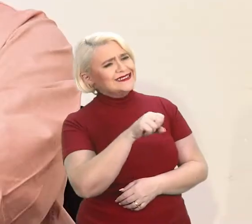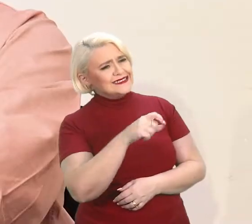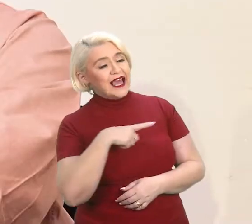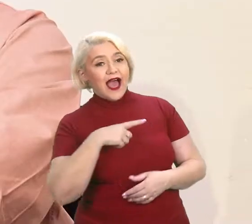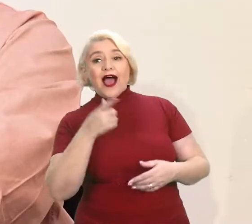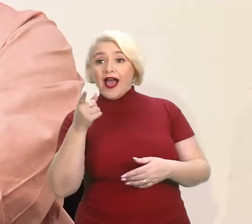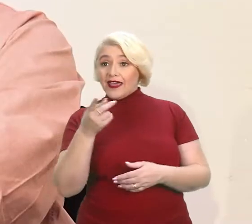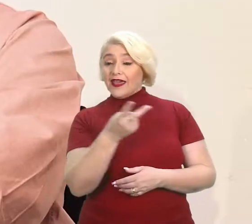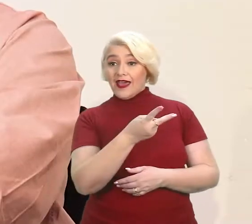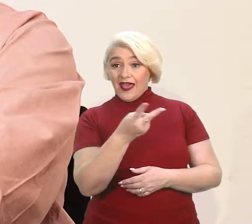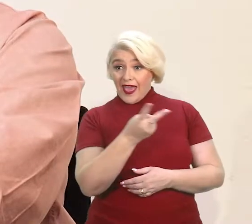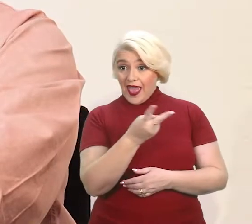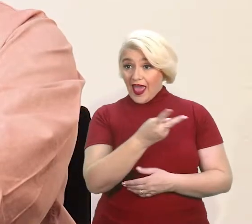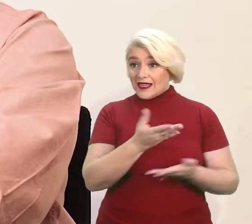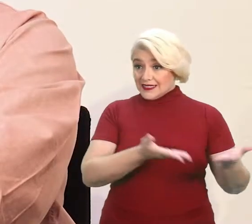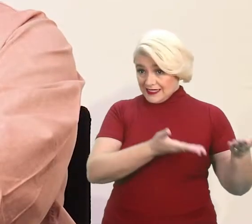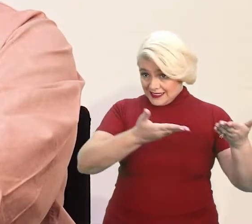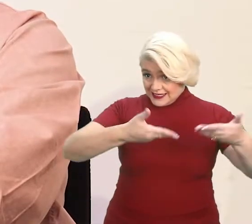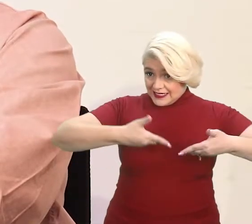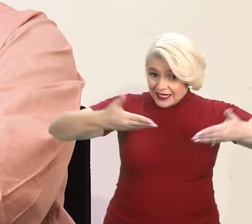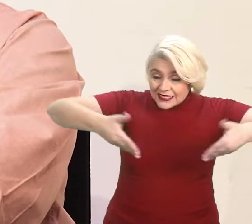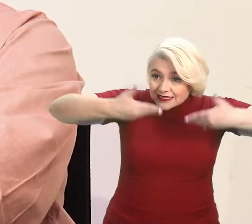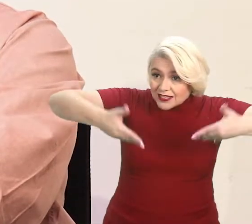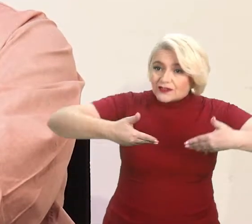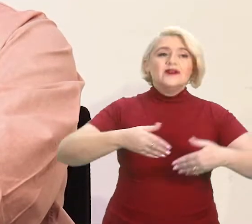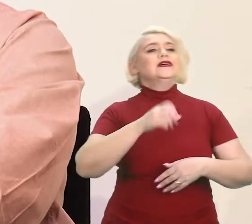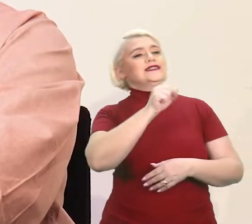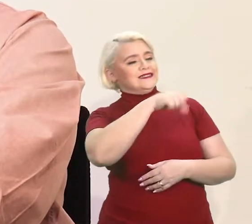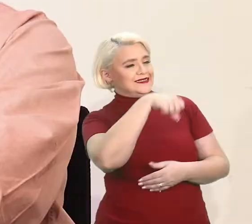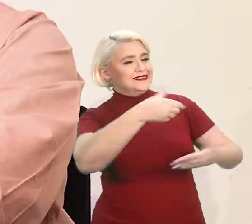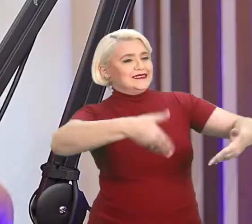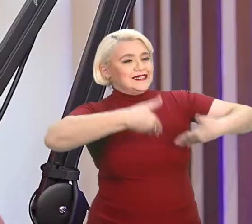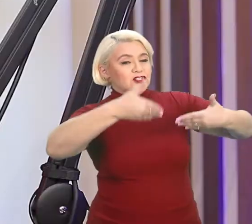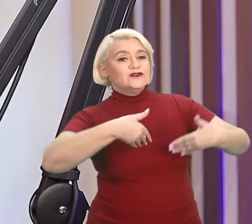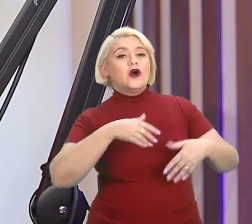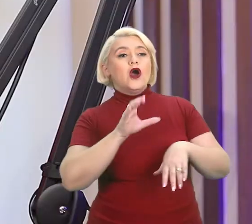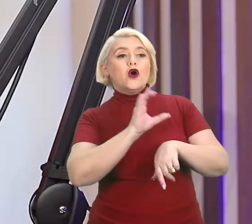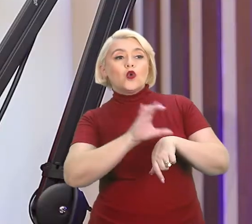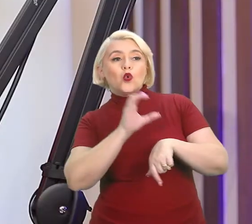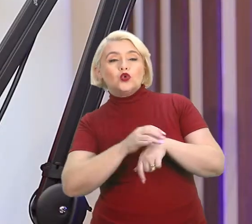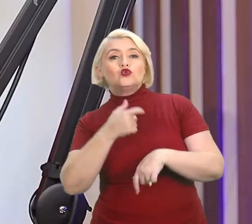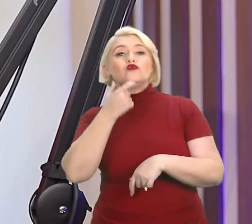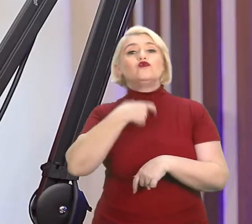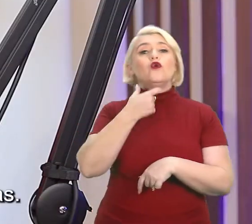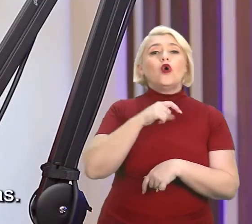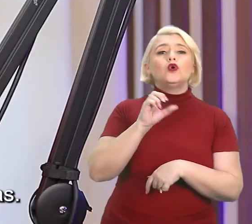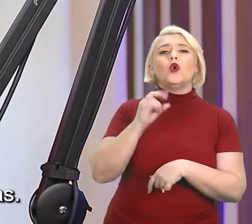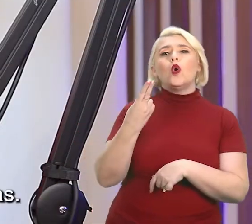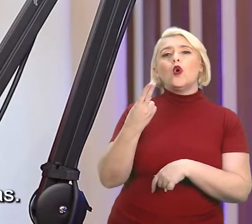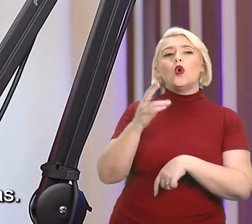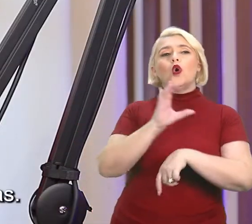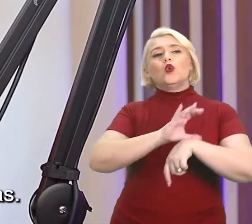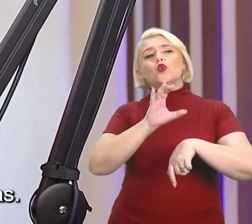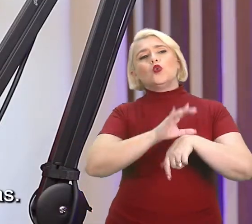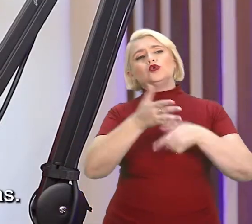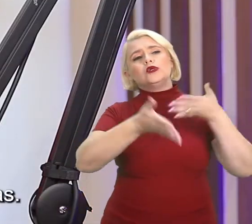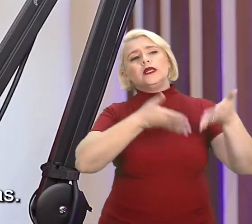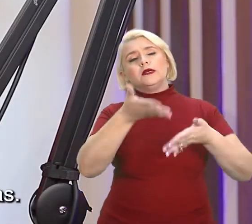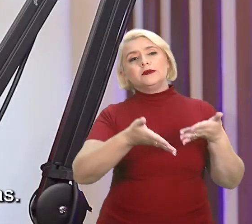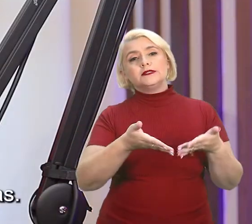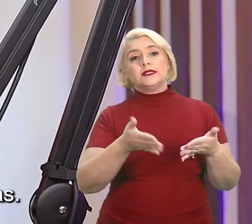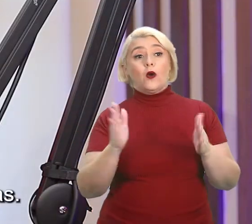Mas o incentivo foi para o curso de fono? Não, foi Não, para a Libras. Na época a